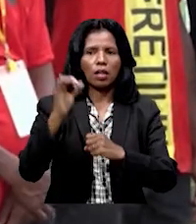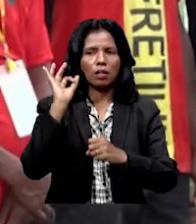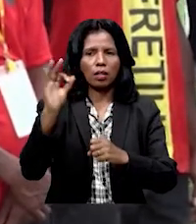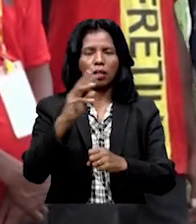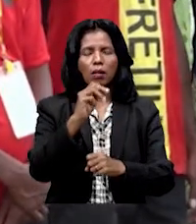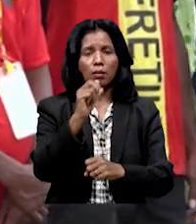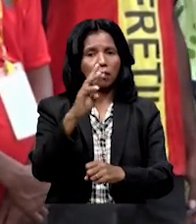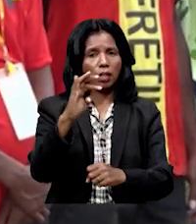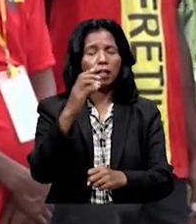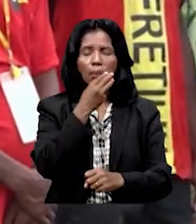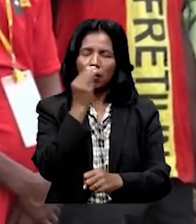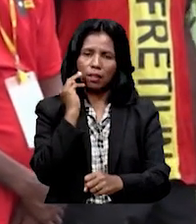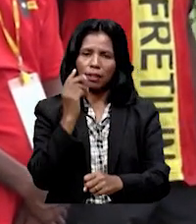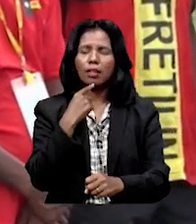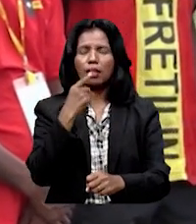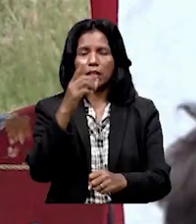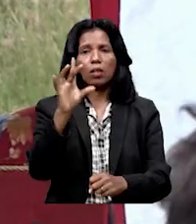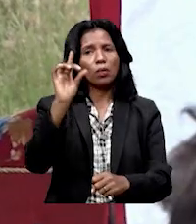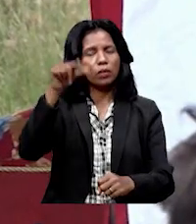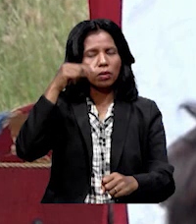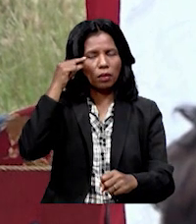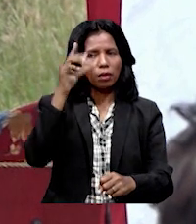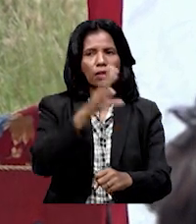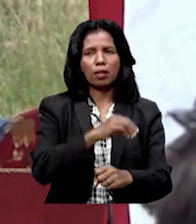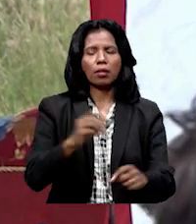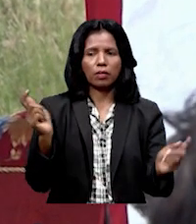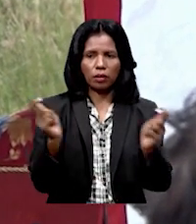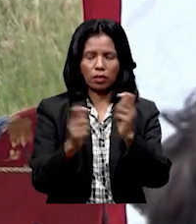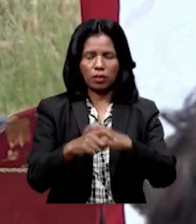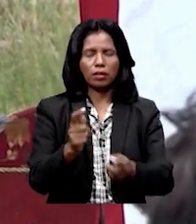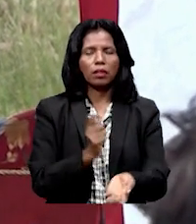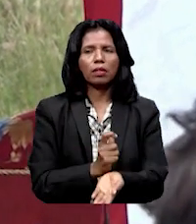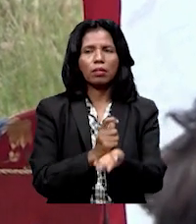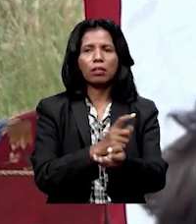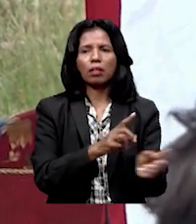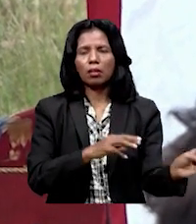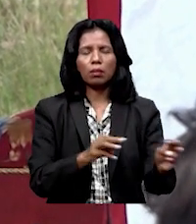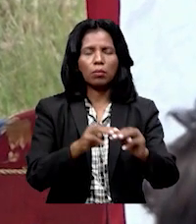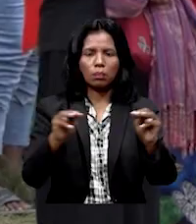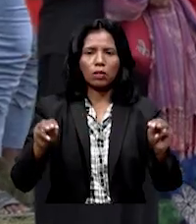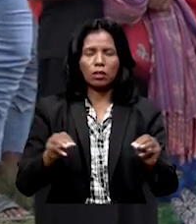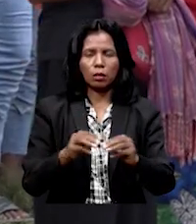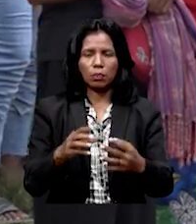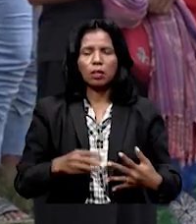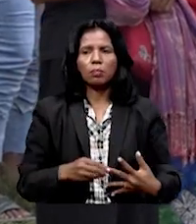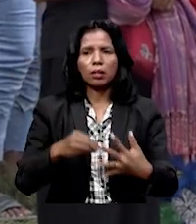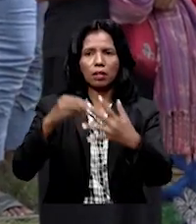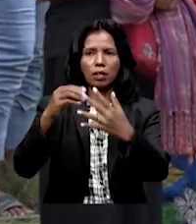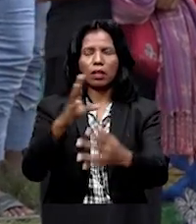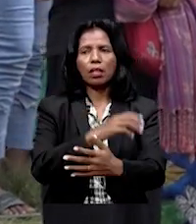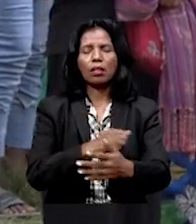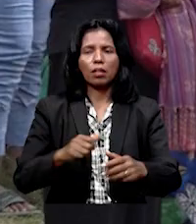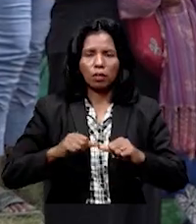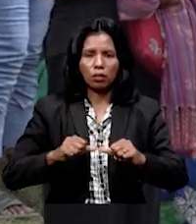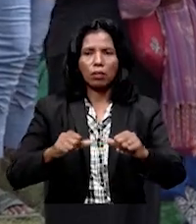Maria Alkatiri Hateten, oitavo governo consegue transforma Ataoro sai município especial. Tambane, Alkatiri